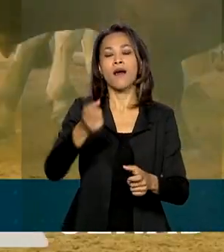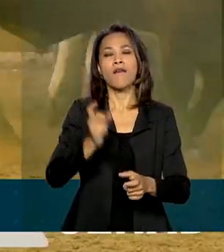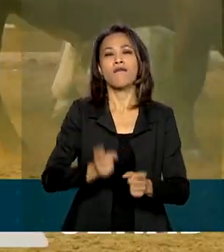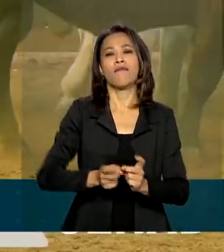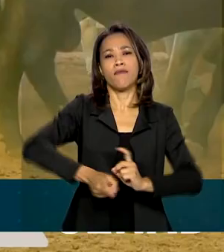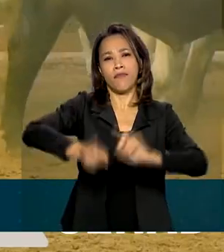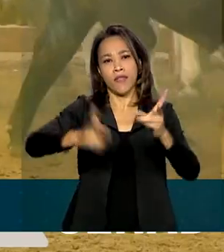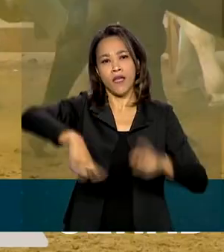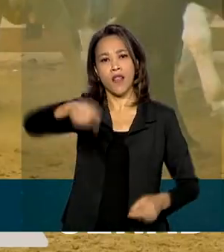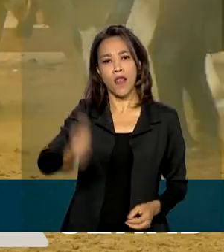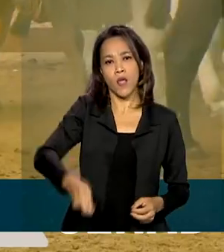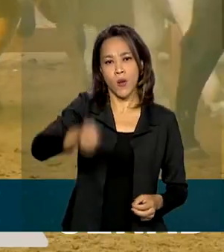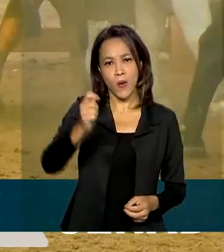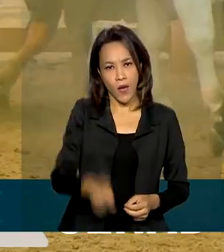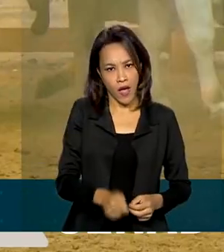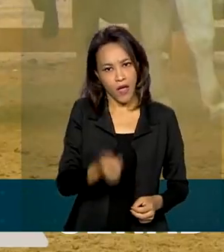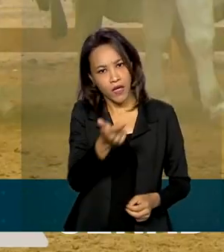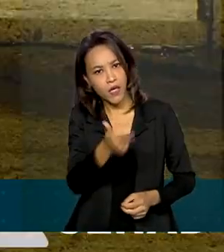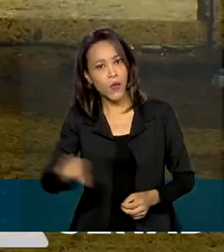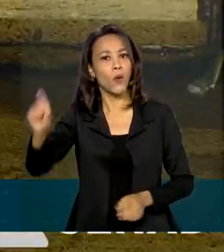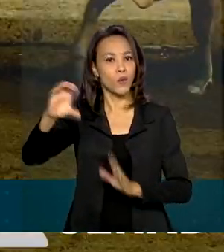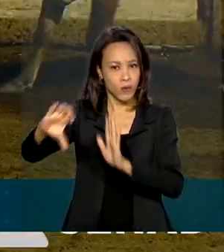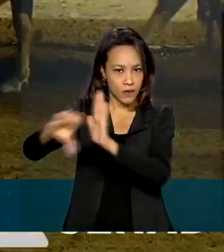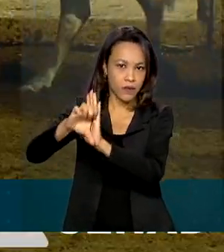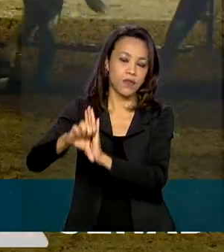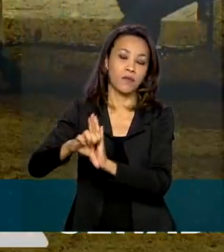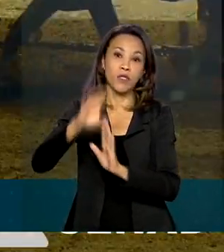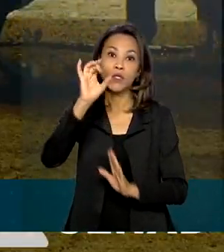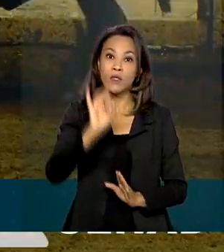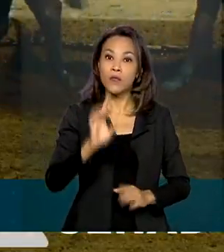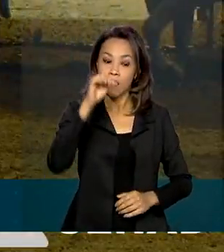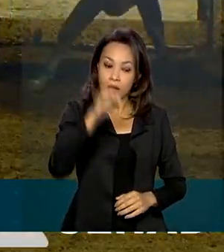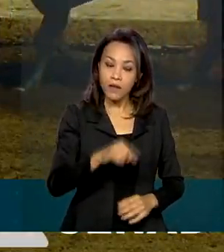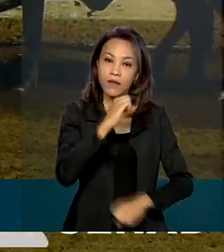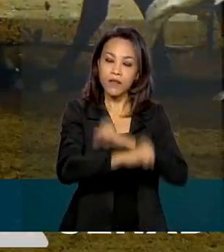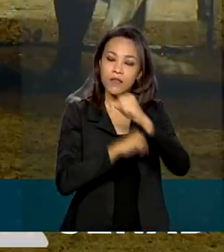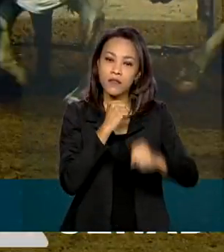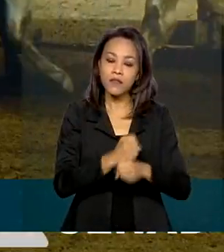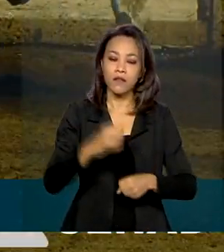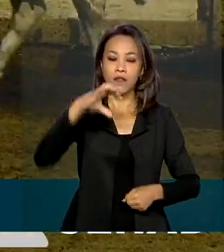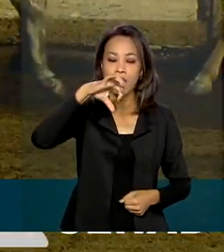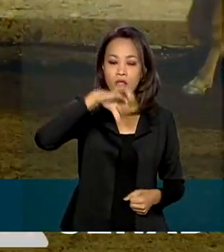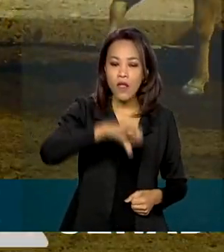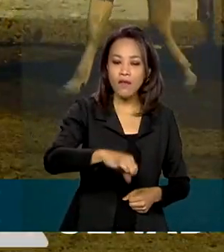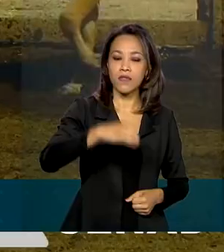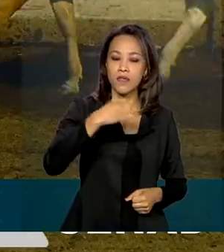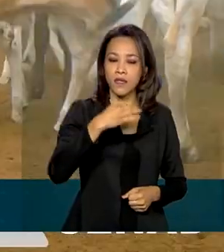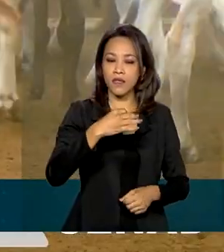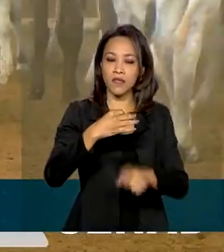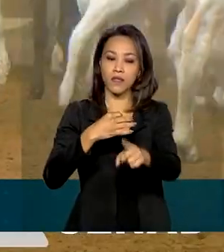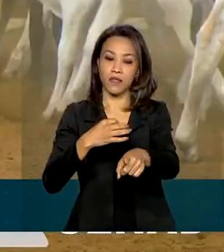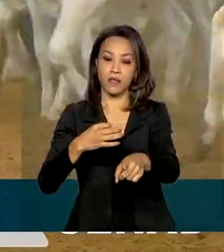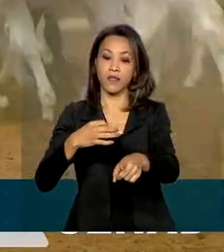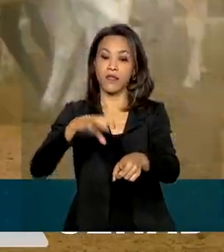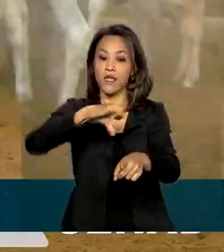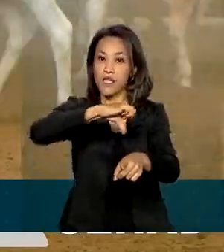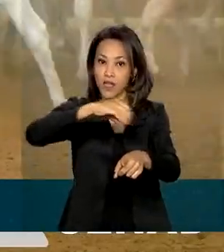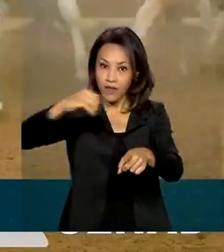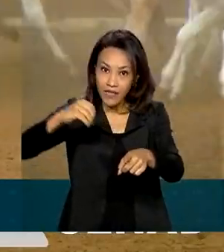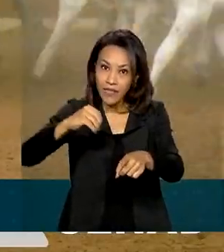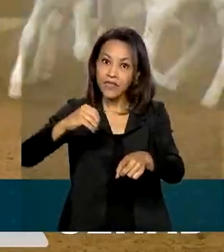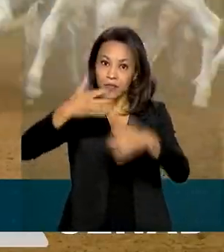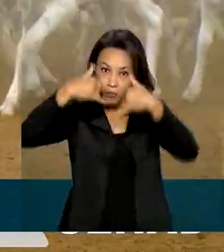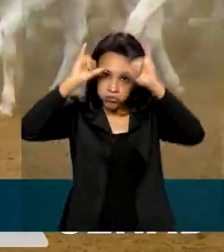apreendidos em outros crimes. Só neste ano, 900 cabeças de gado foram a leilão